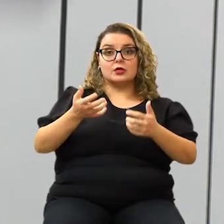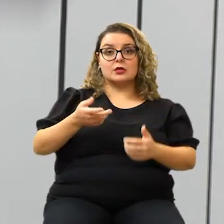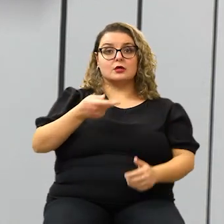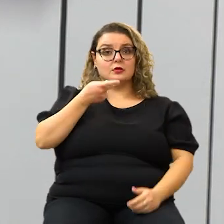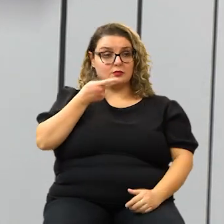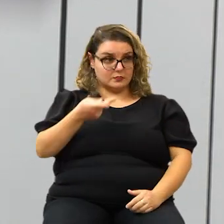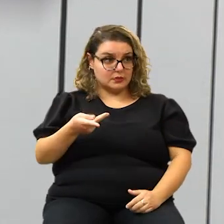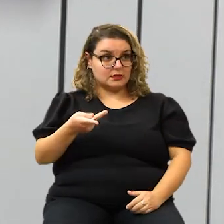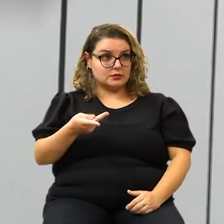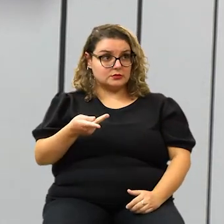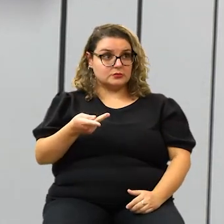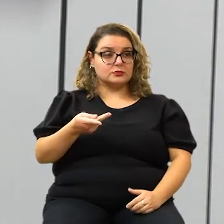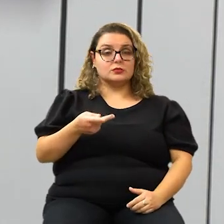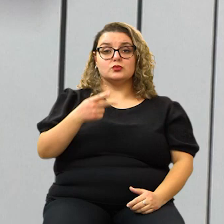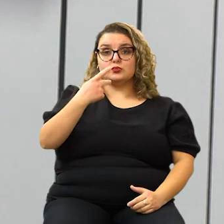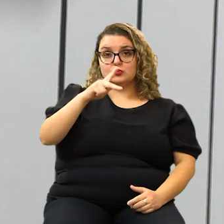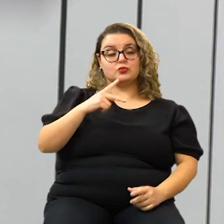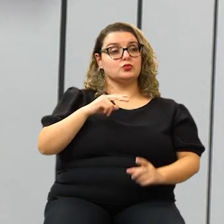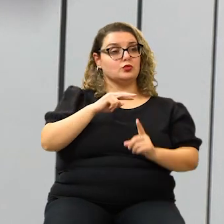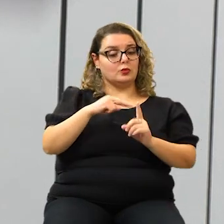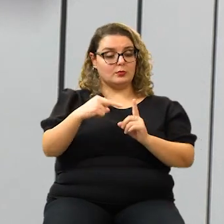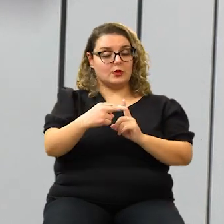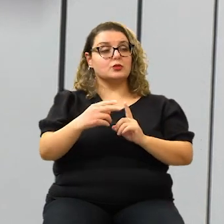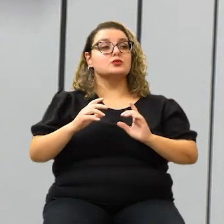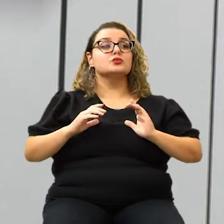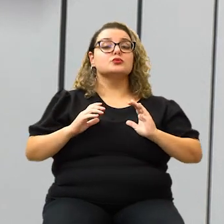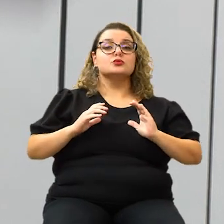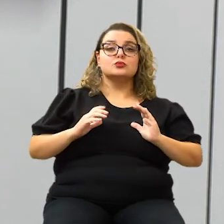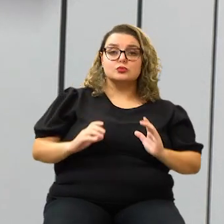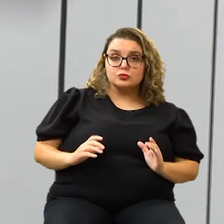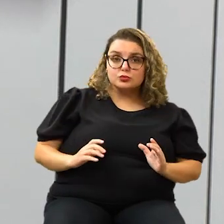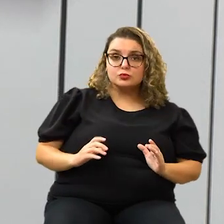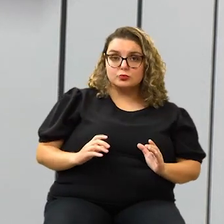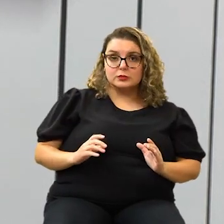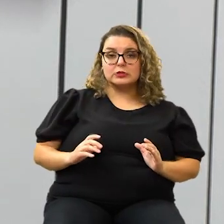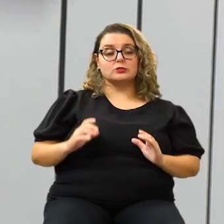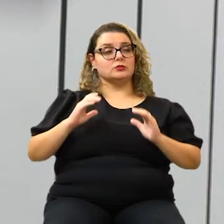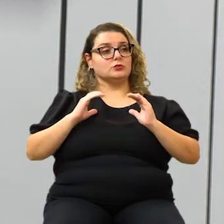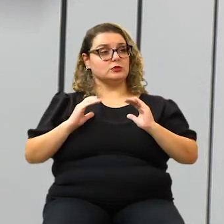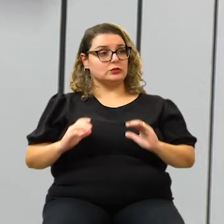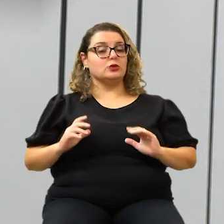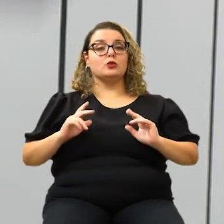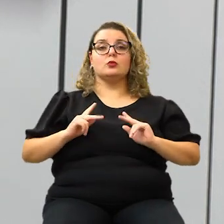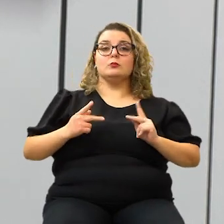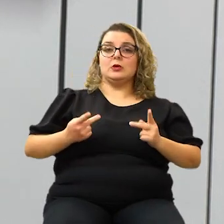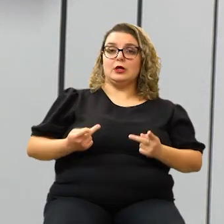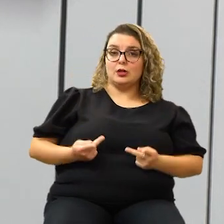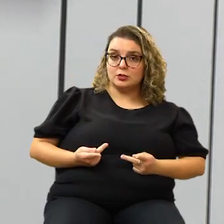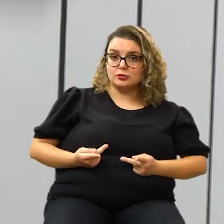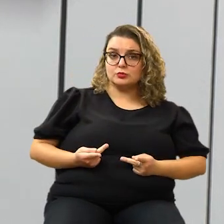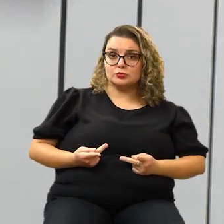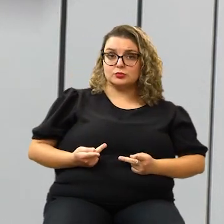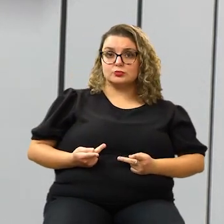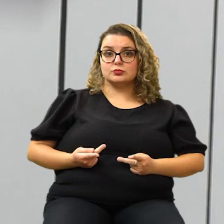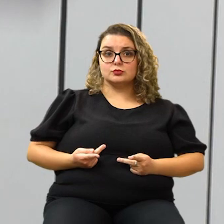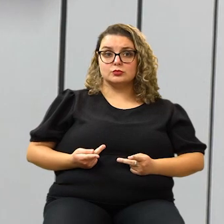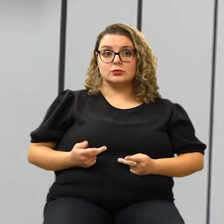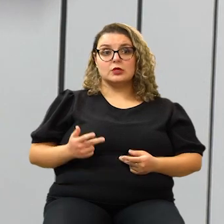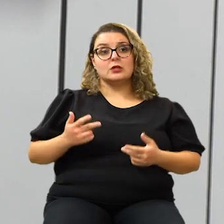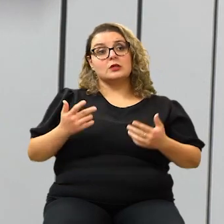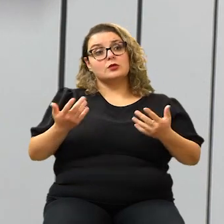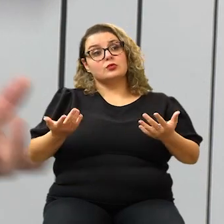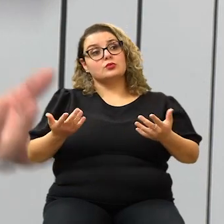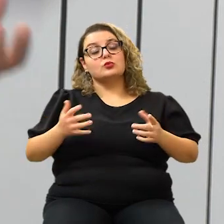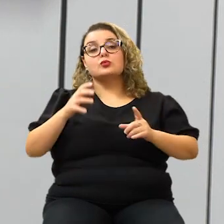que você colocasse para a gente o seu ponto de vista do comportamento, né? Do comportamento humano e